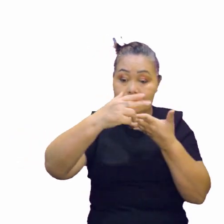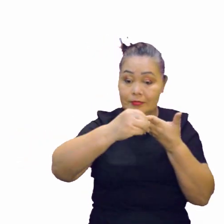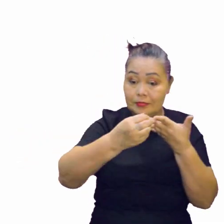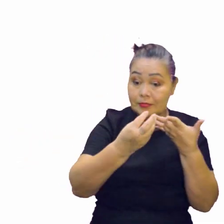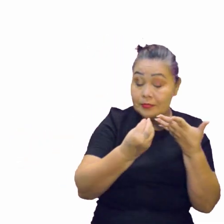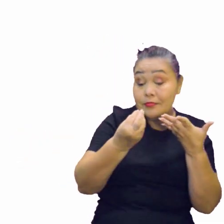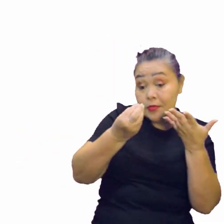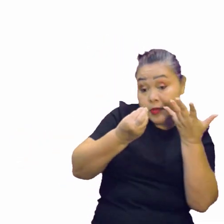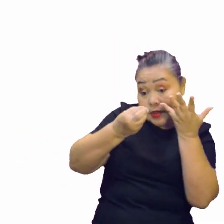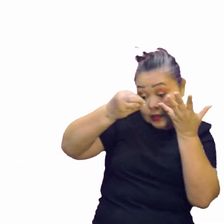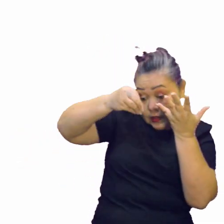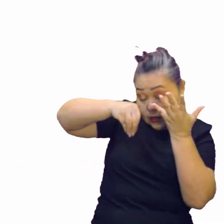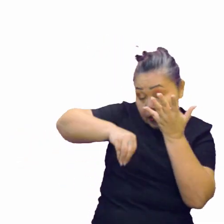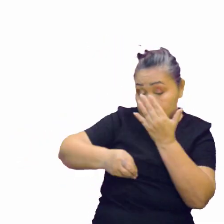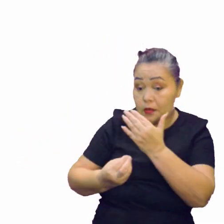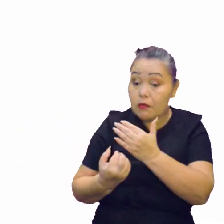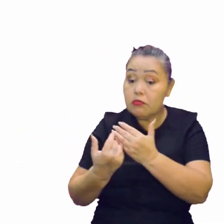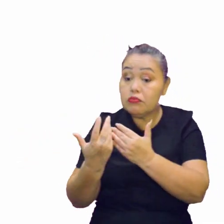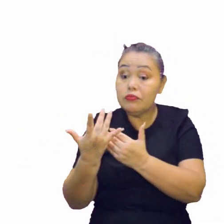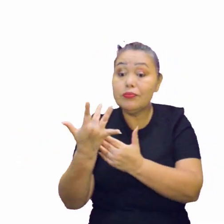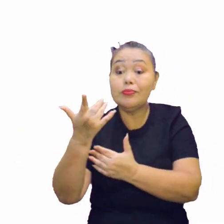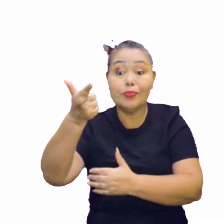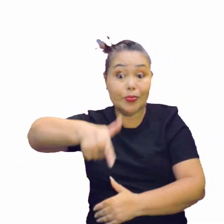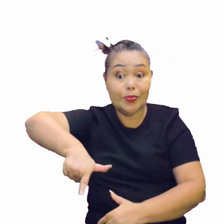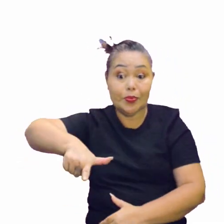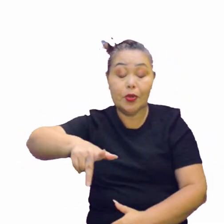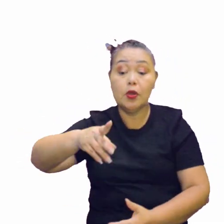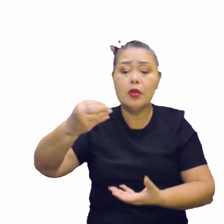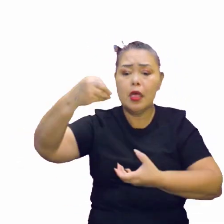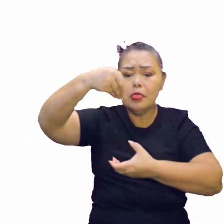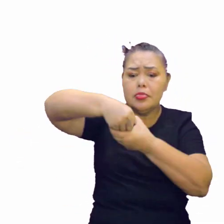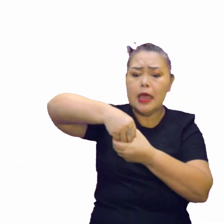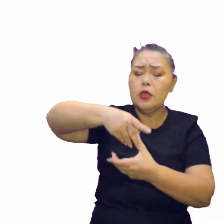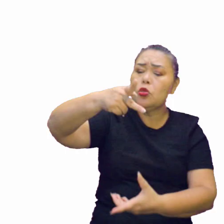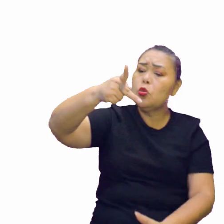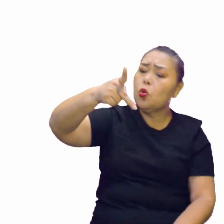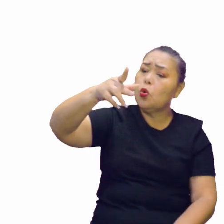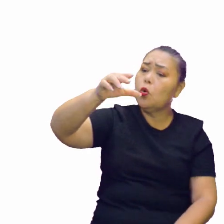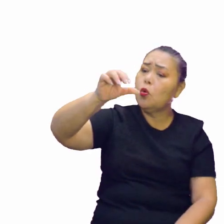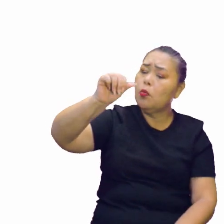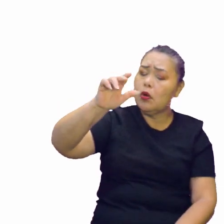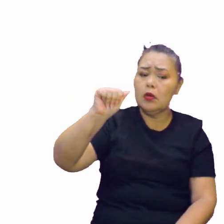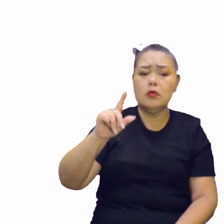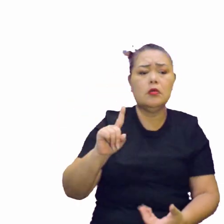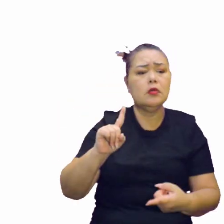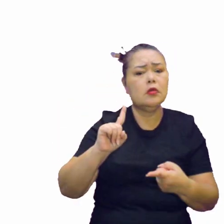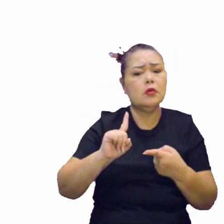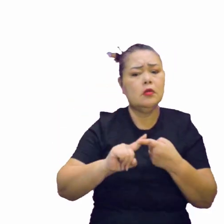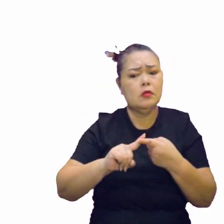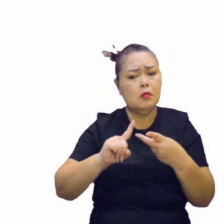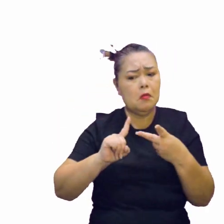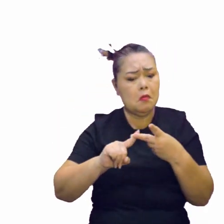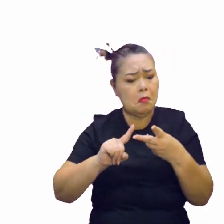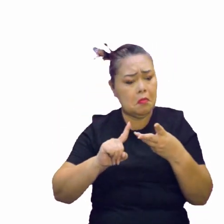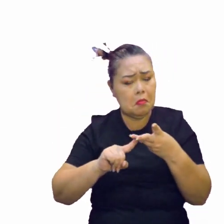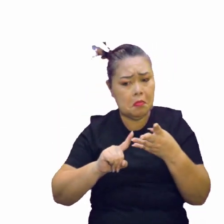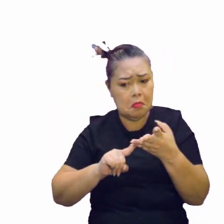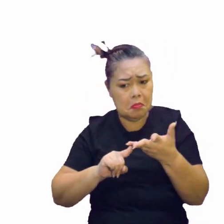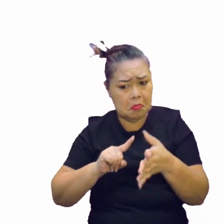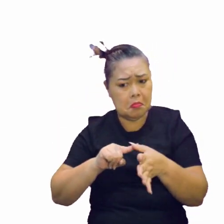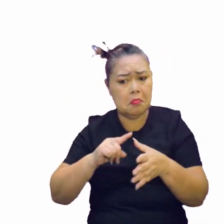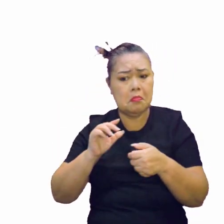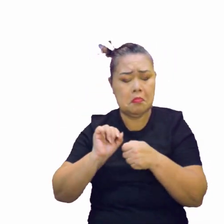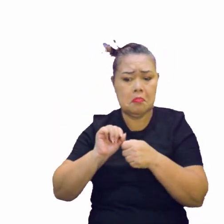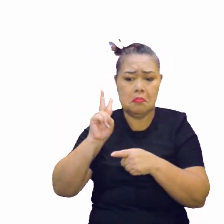Só dentro de podas nós temos aí uma manutenção da mão de obra dentro